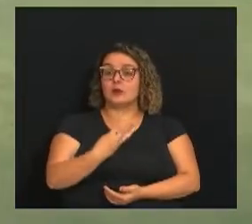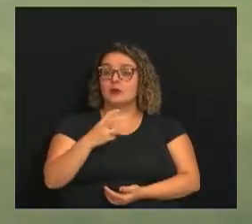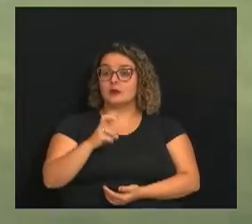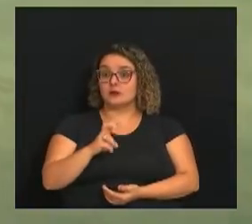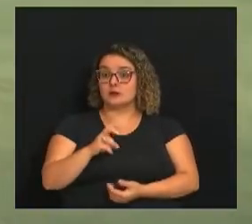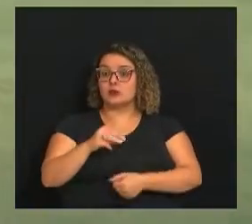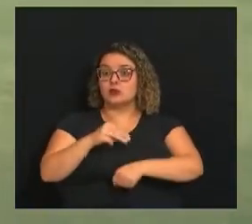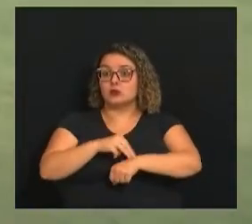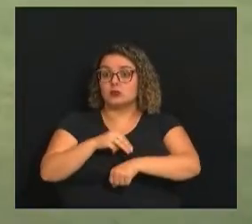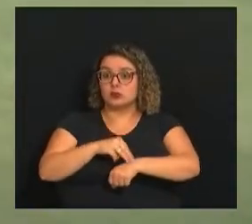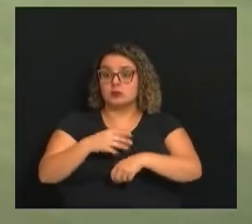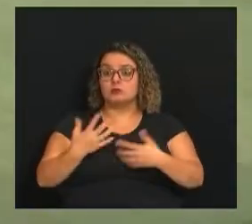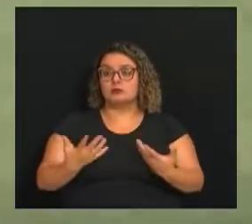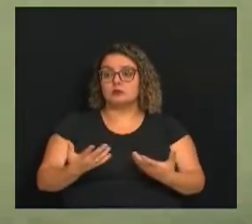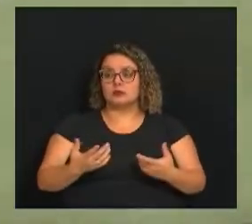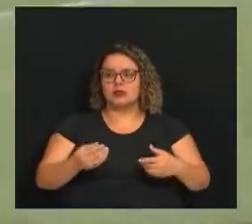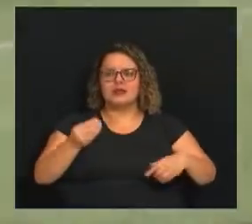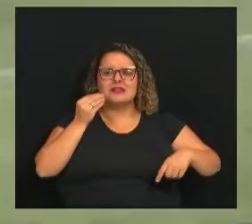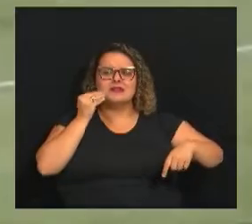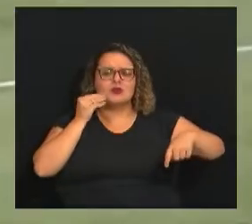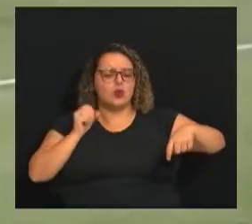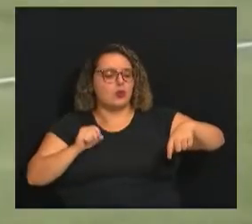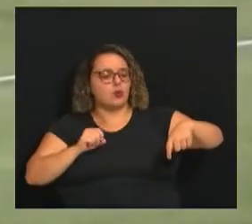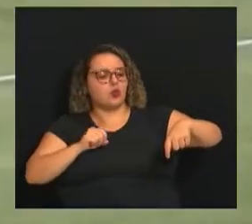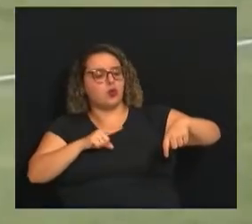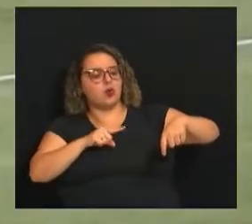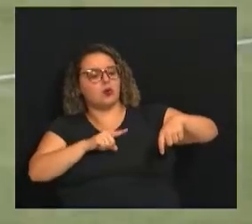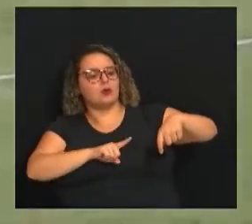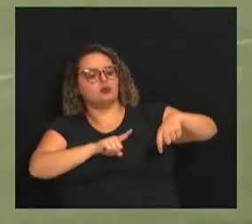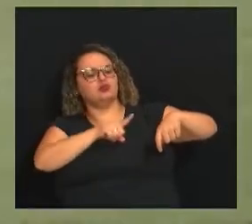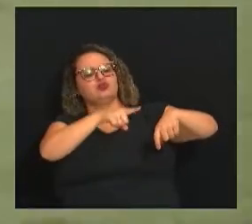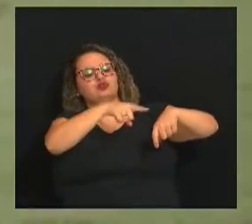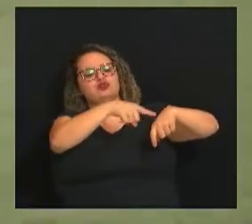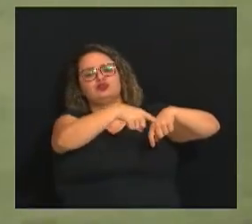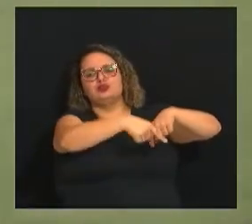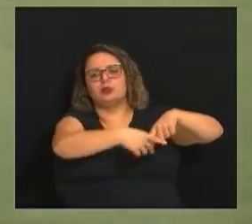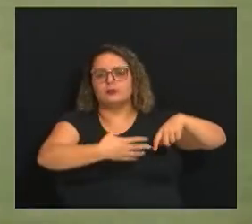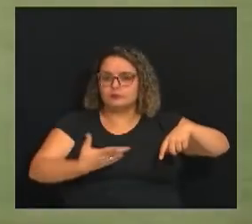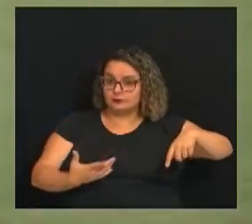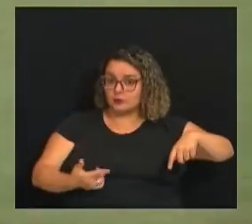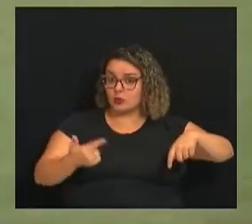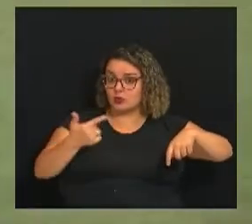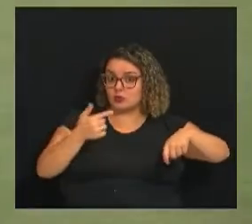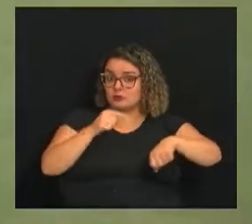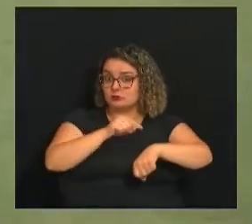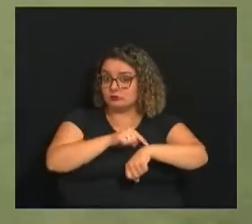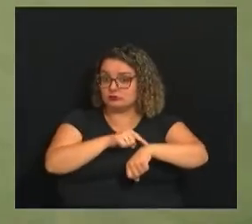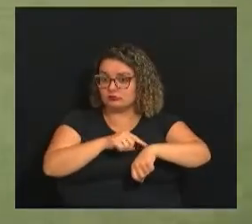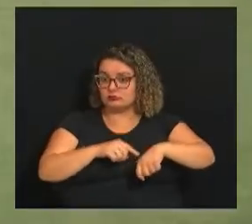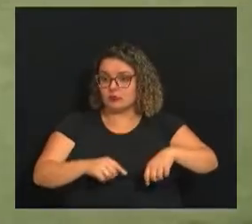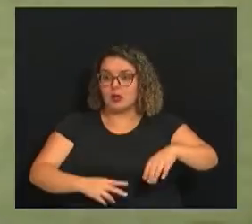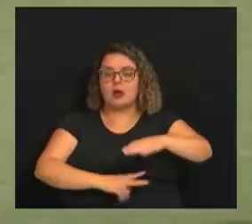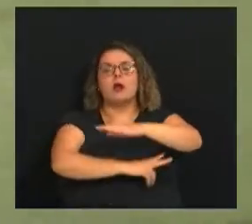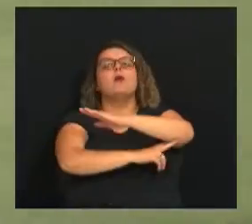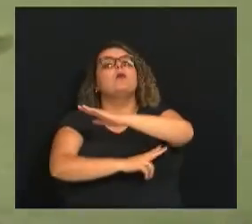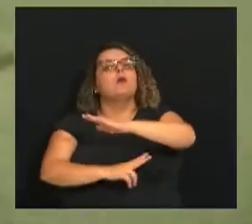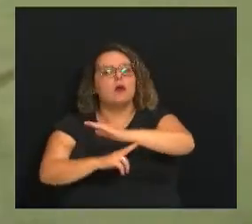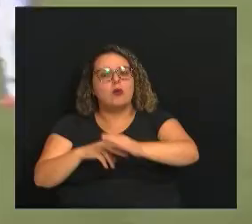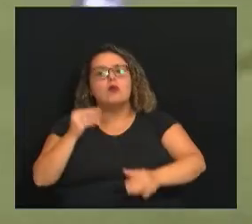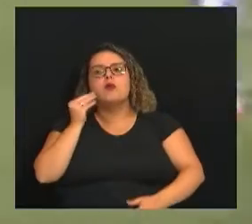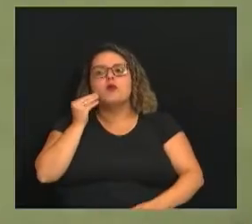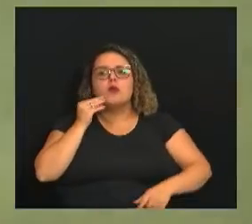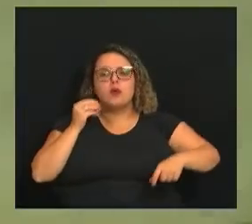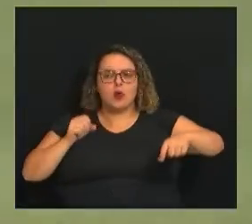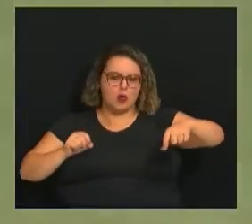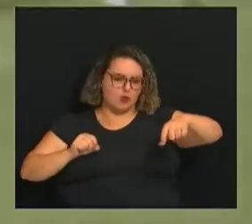minutos, Fecim tentou chutar colocado, mas para fora. No segundo tempo, a Ponte tentou através de chutes